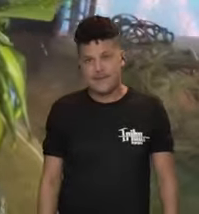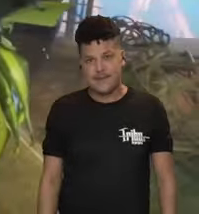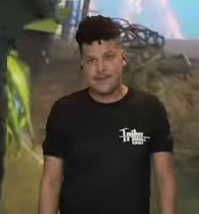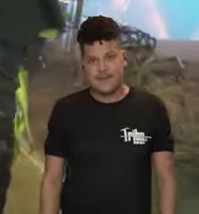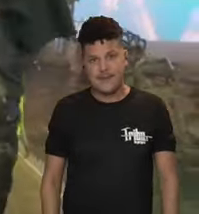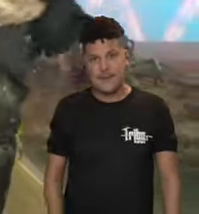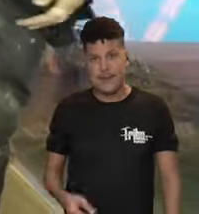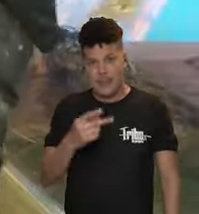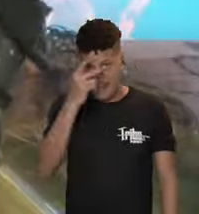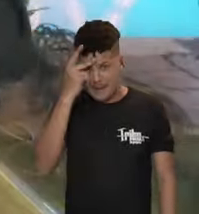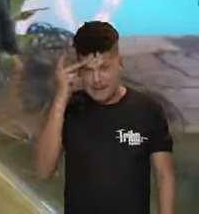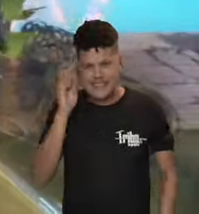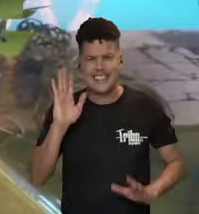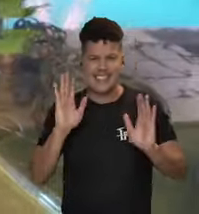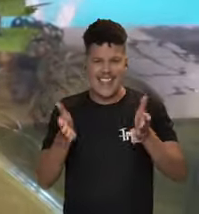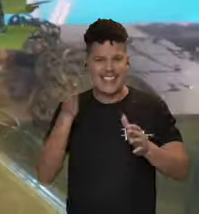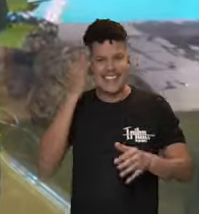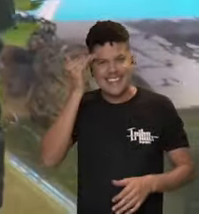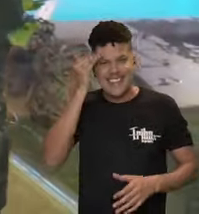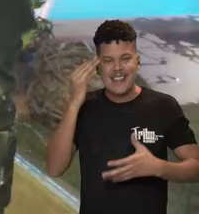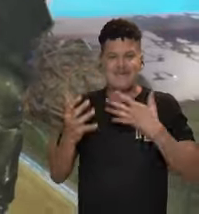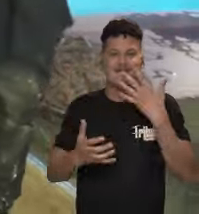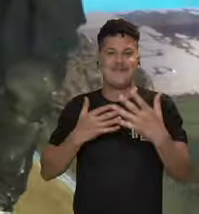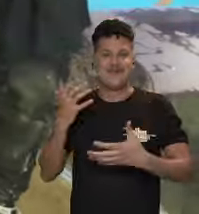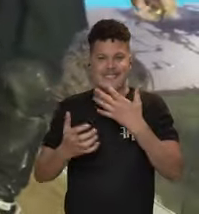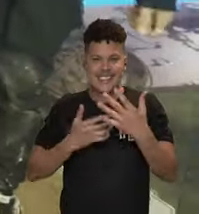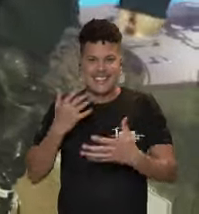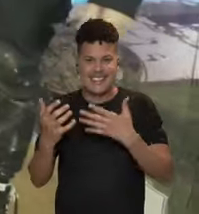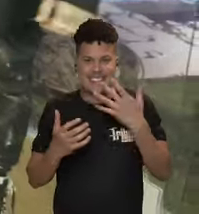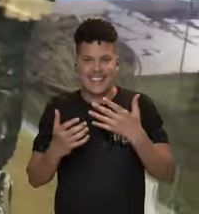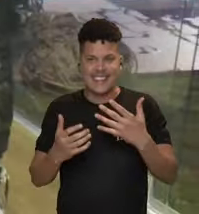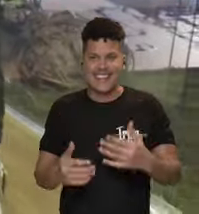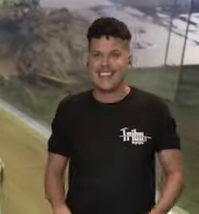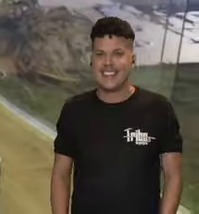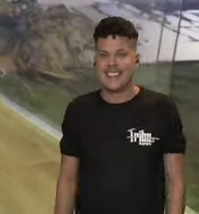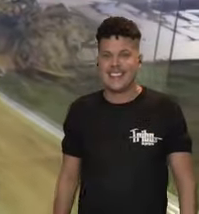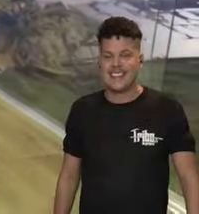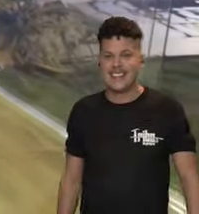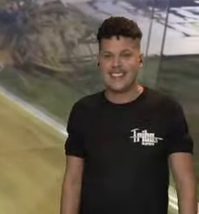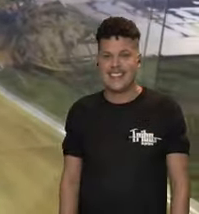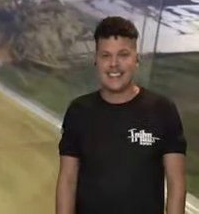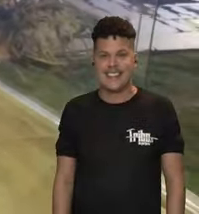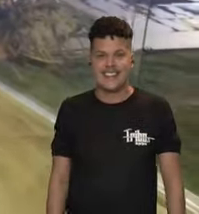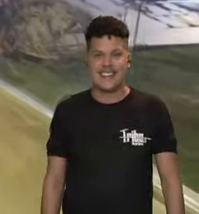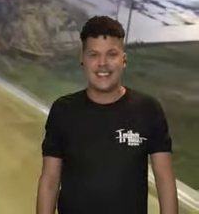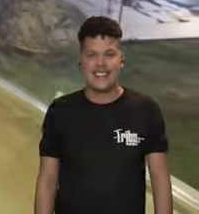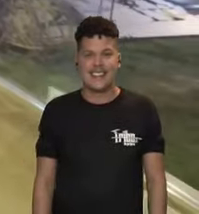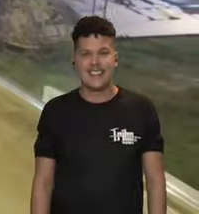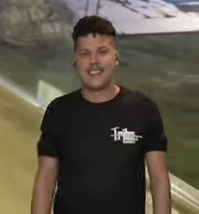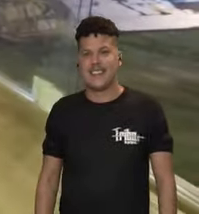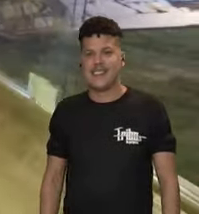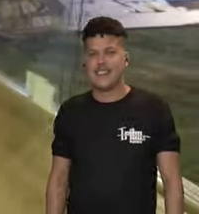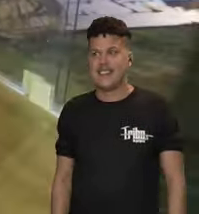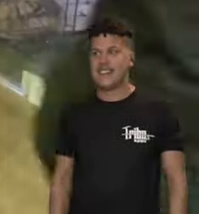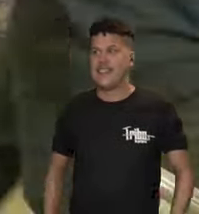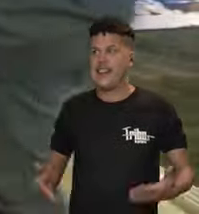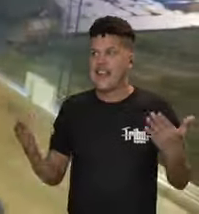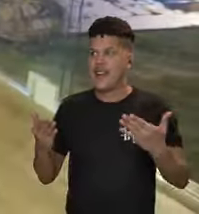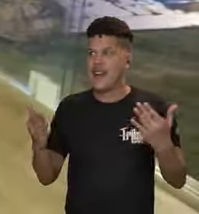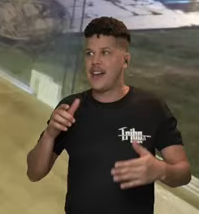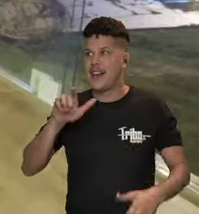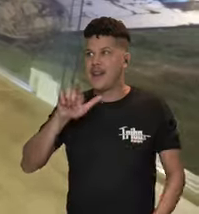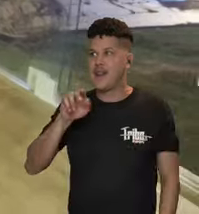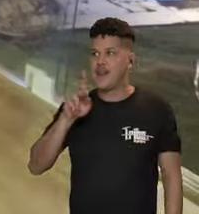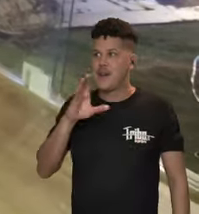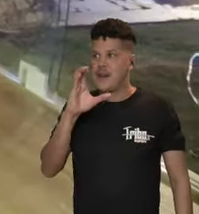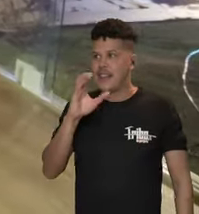Meu irmão, os caras tão manjando mesmo. Essa foi sem querer, viu, velho? Eu confesso. Mano, opa, aí, Luke, chegou, mano. Só lembrar